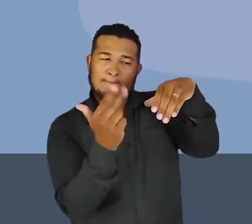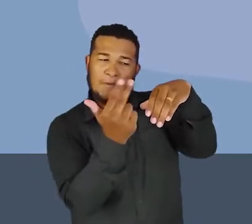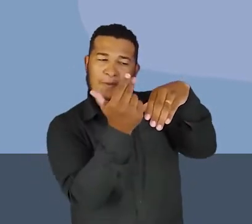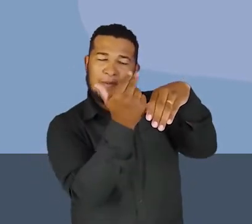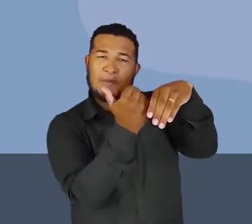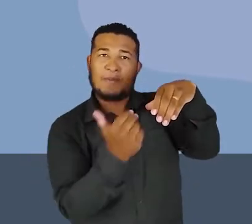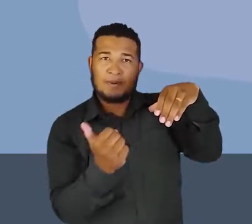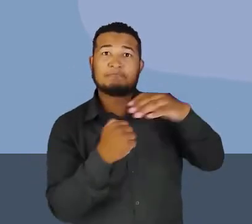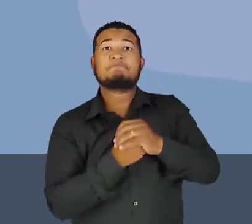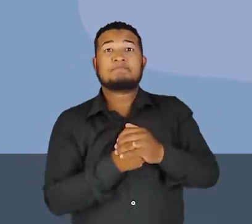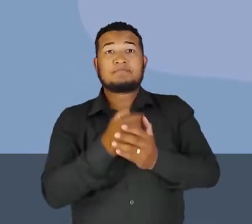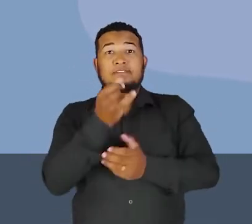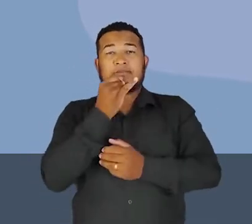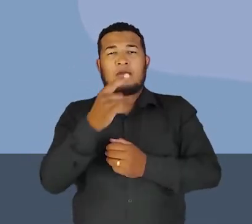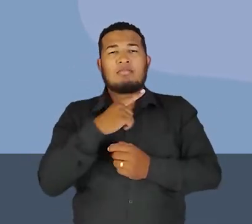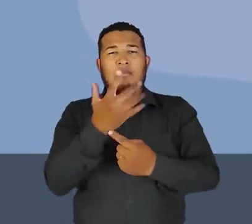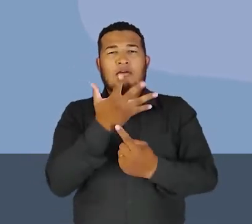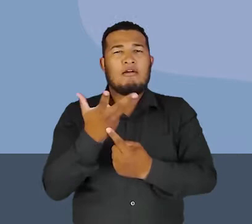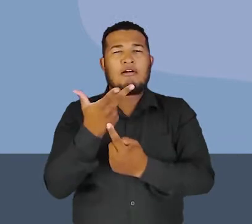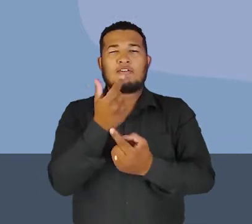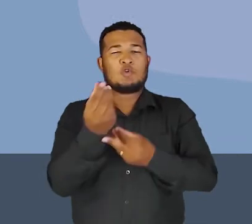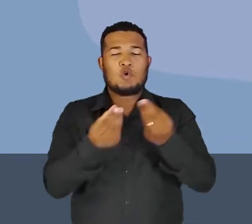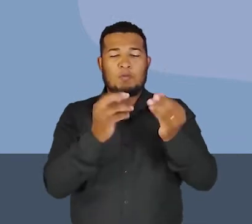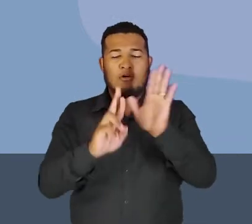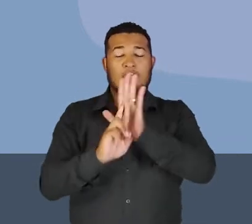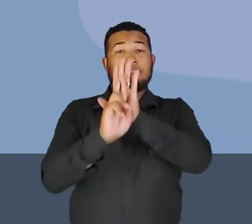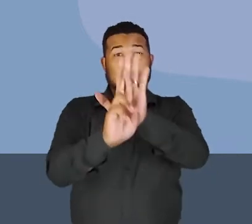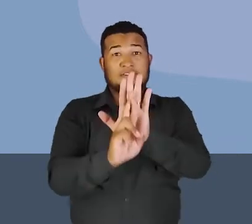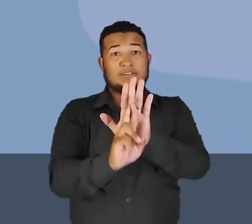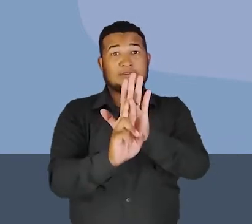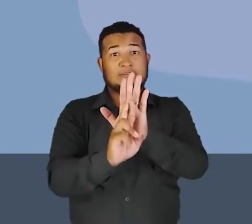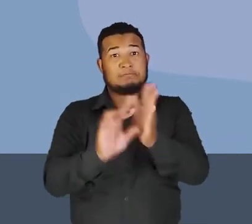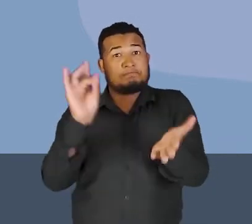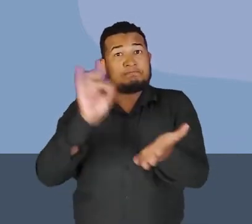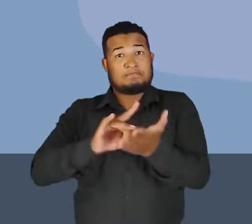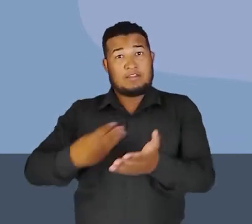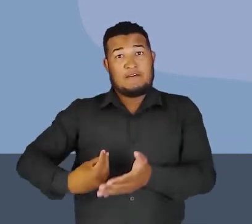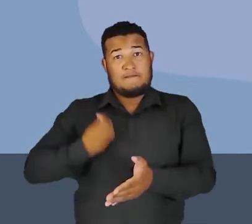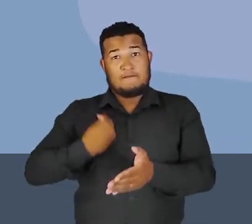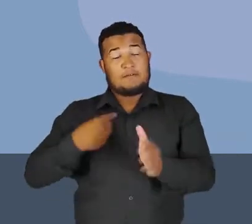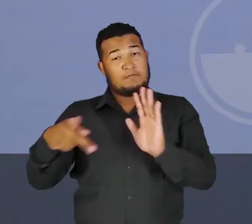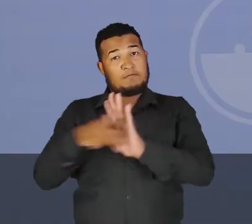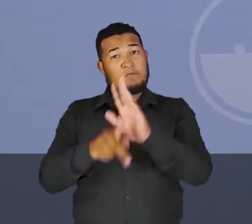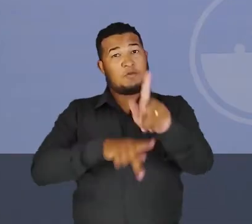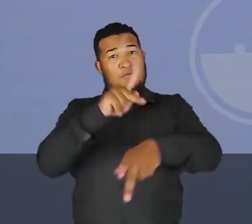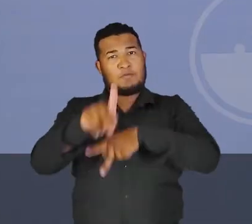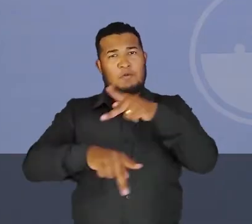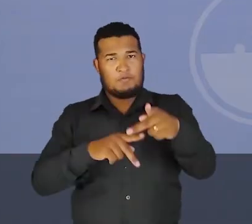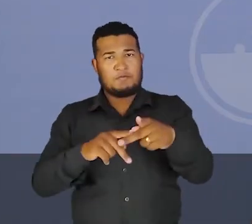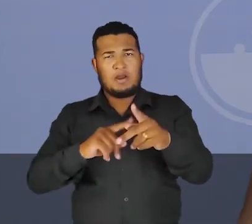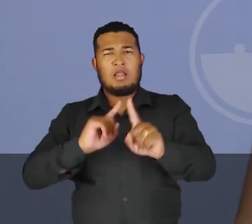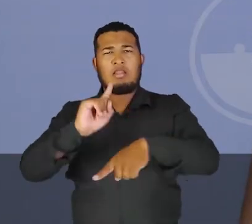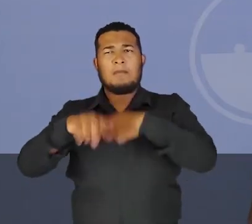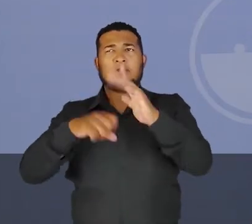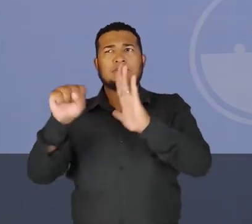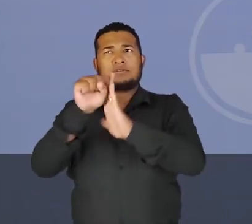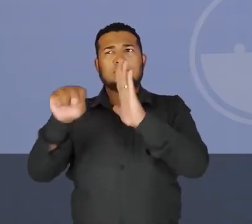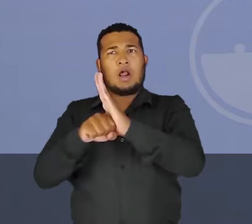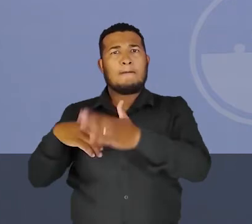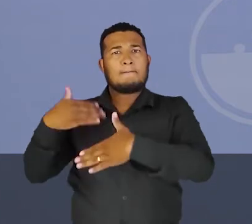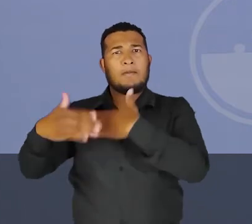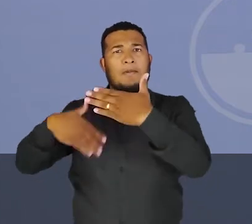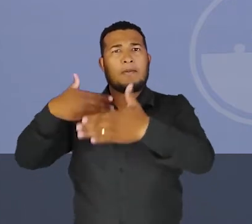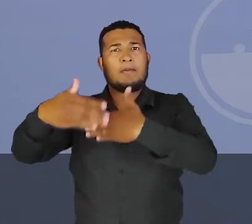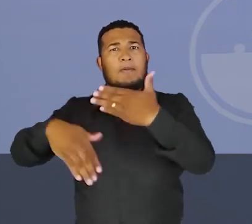está ali articulando um processo de representação da vida daquele povo naquele momento. Ao longo dos séculos, isso